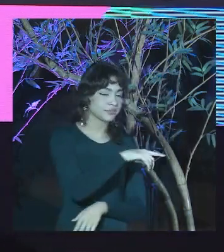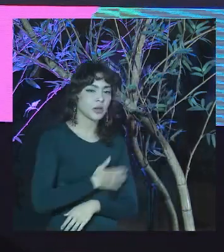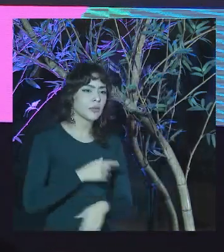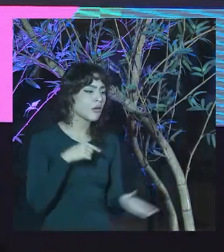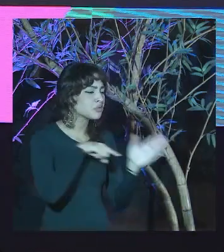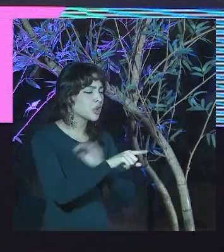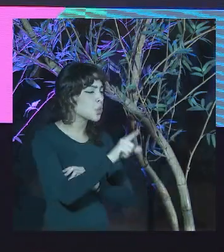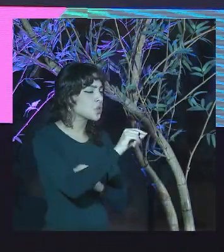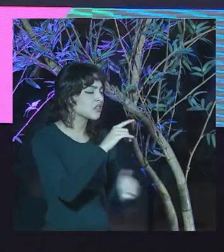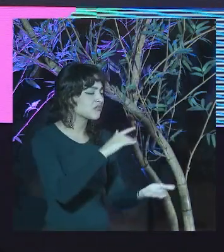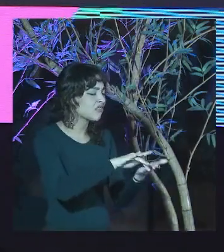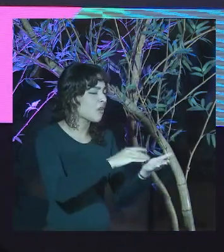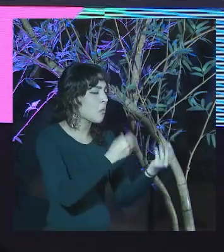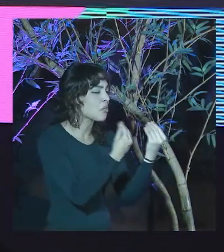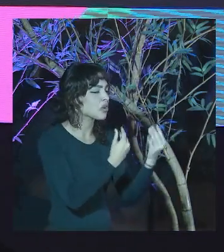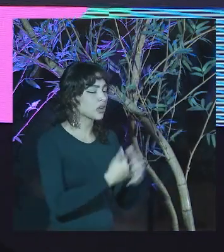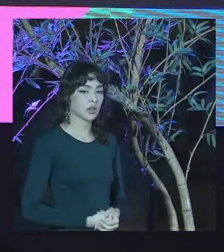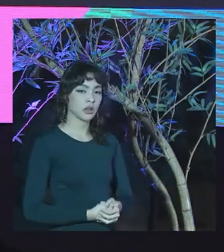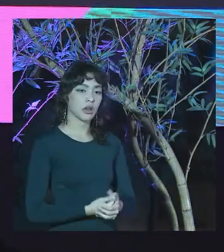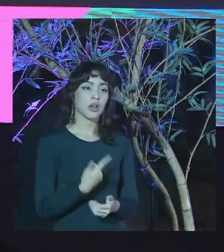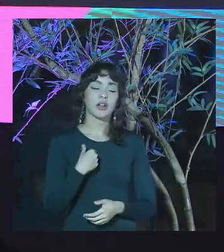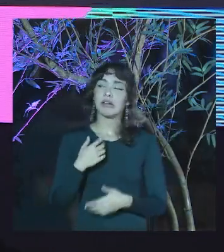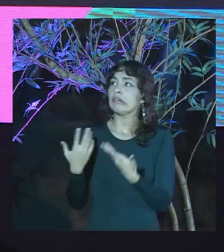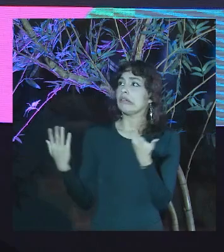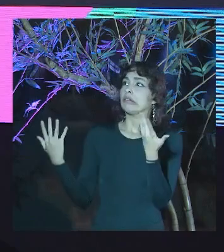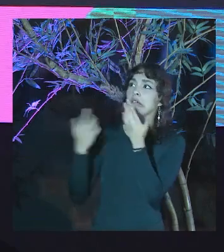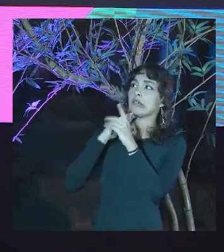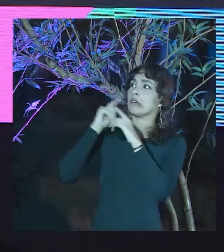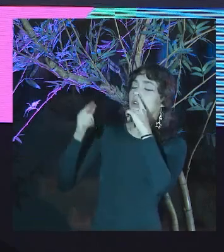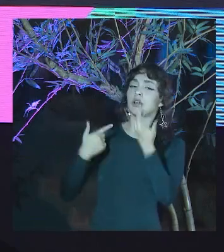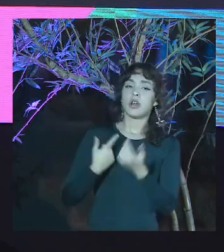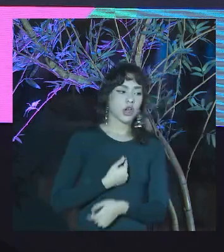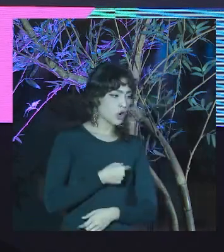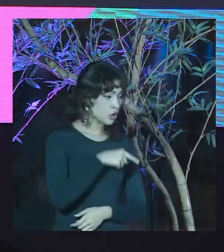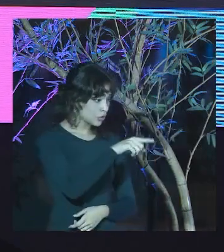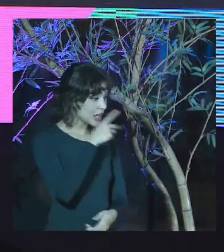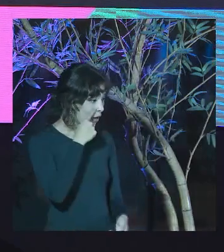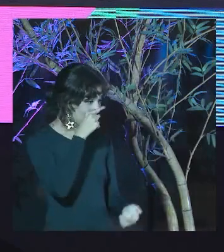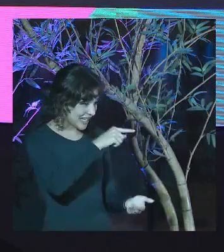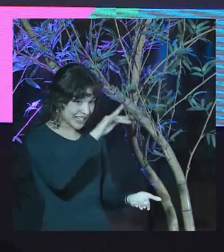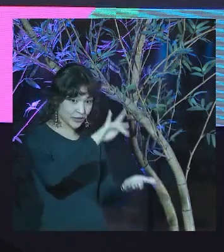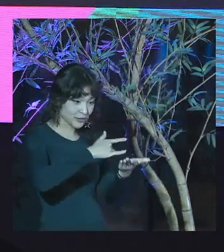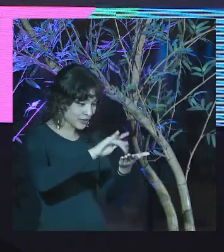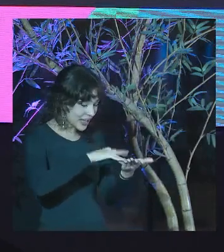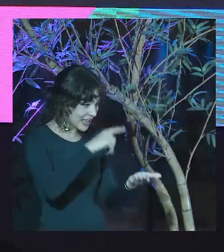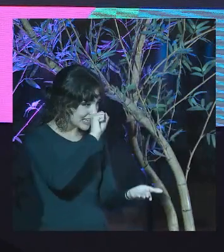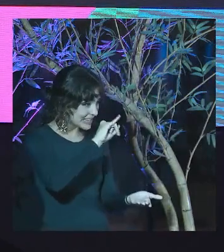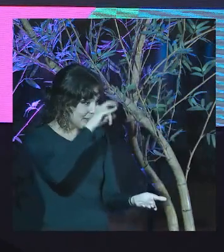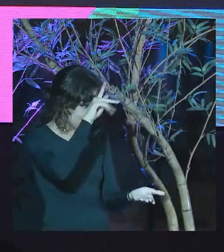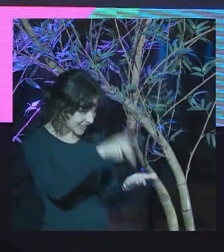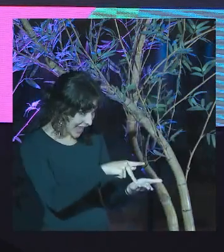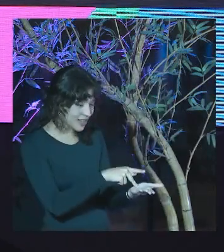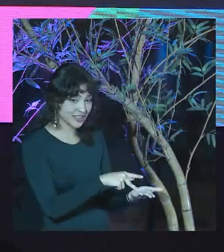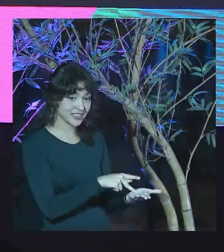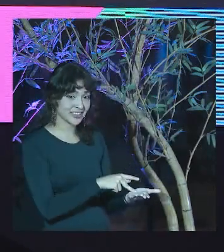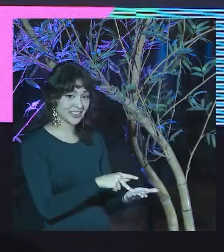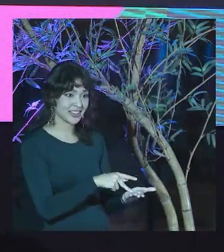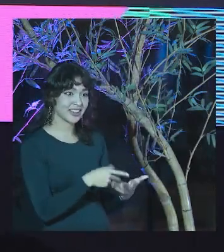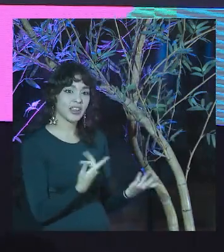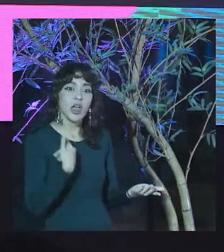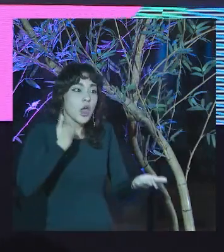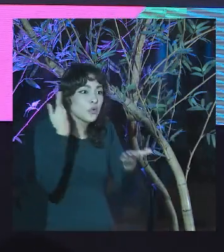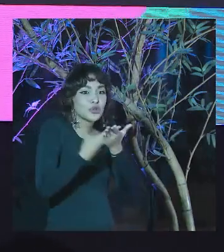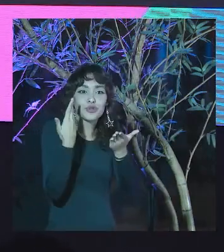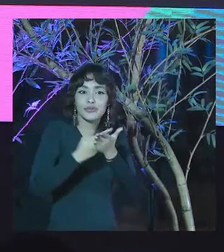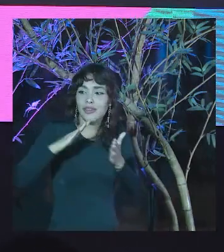tu está fazendo? Ela meio que se enrolou para responder, e eu perguntei: tu está checando o que eu estou falando? Eu estudei esse negócio a minha